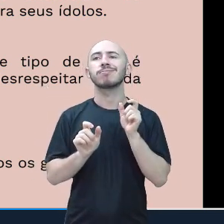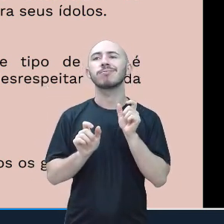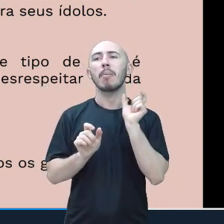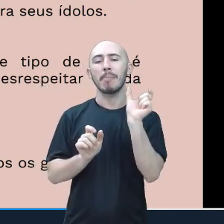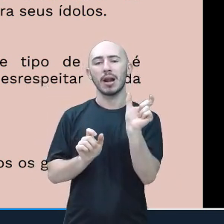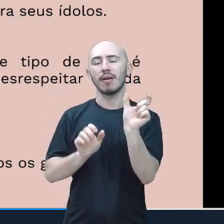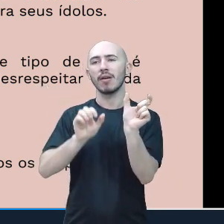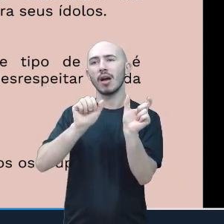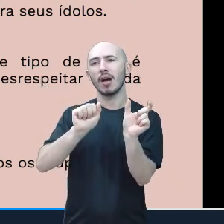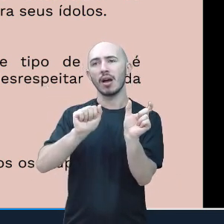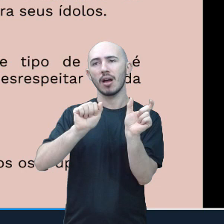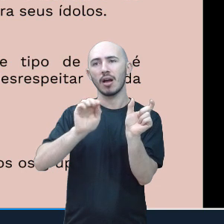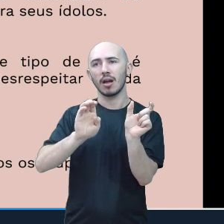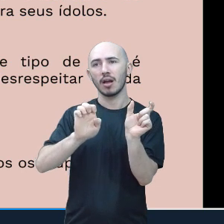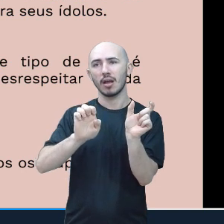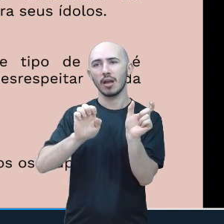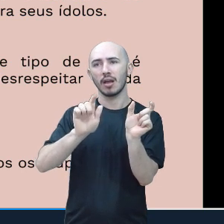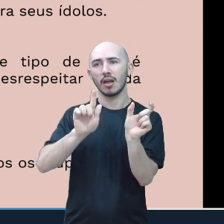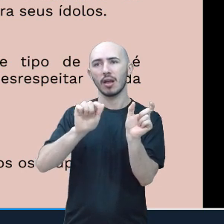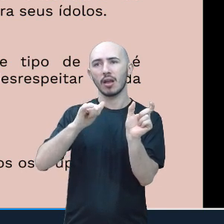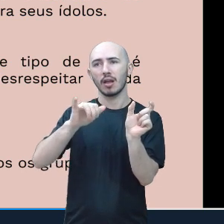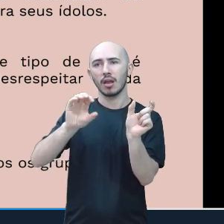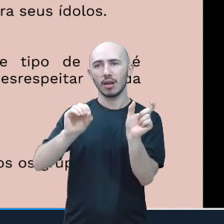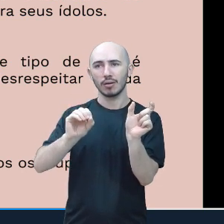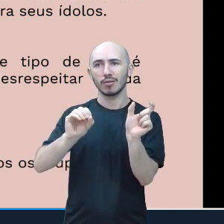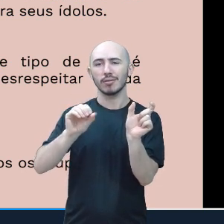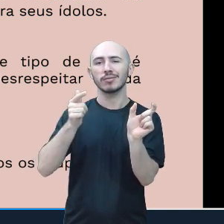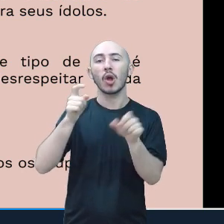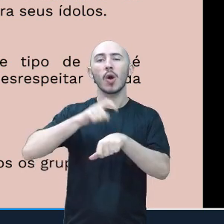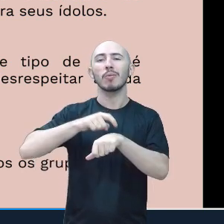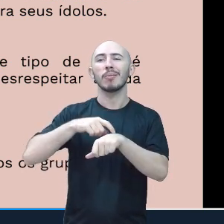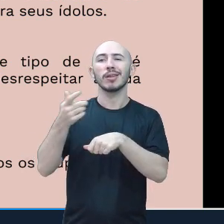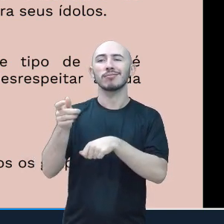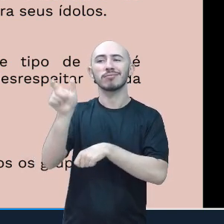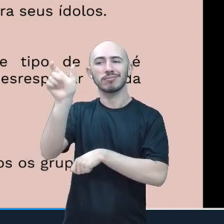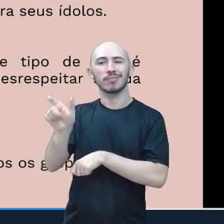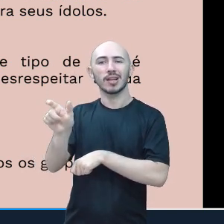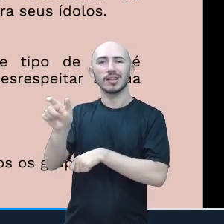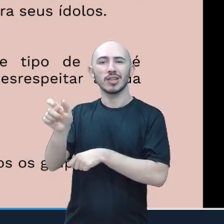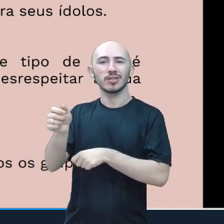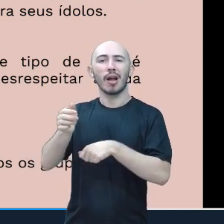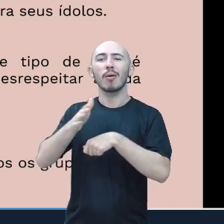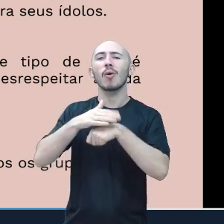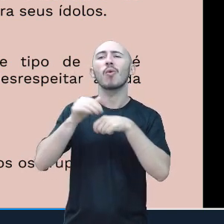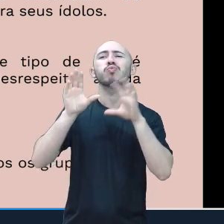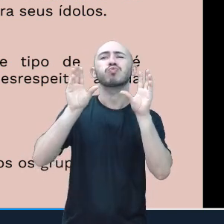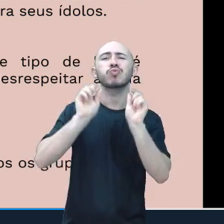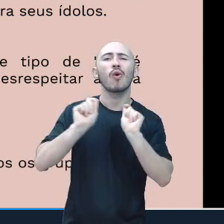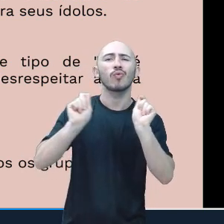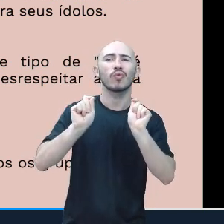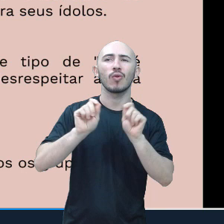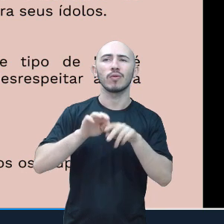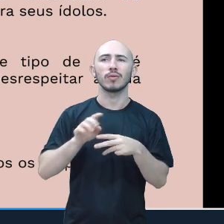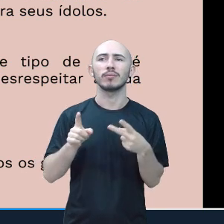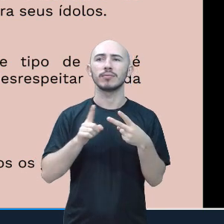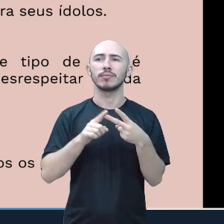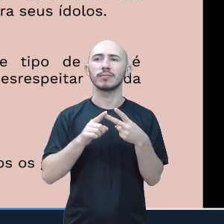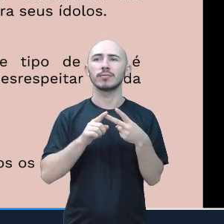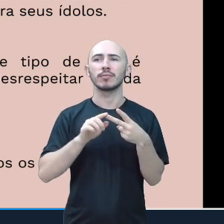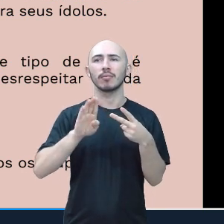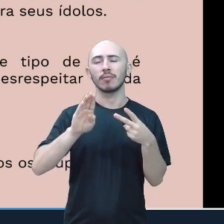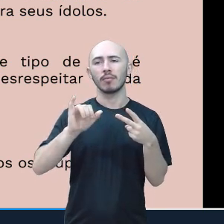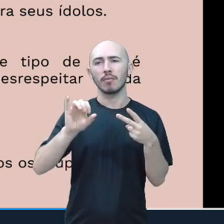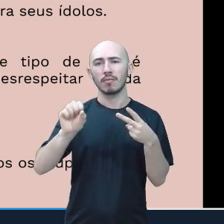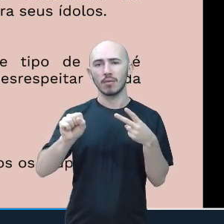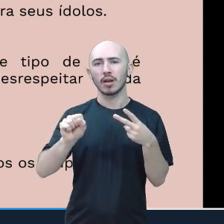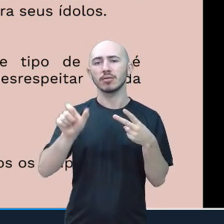faz aquela fofura, né? O bias, que é o integrante favorito de um grupo. A